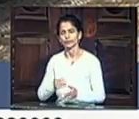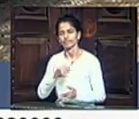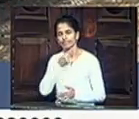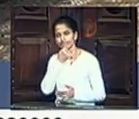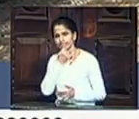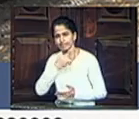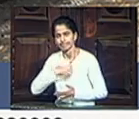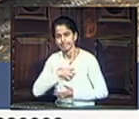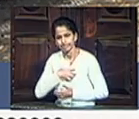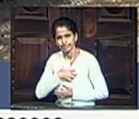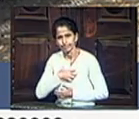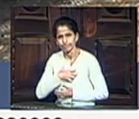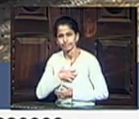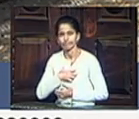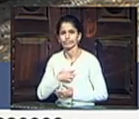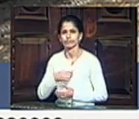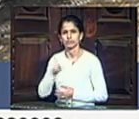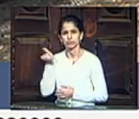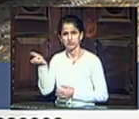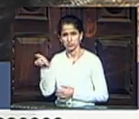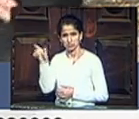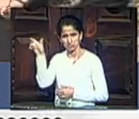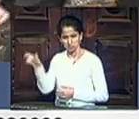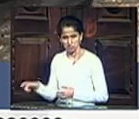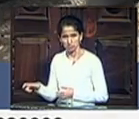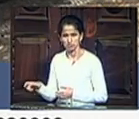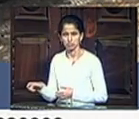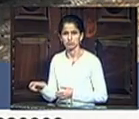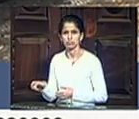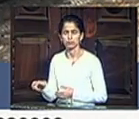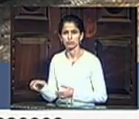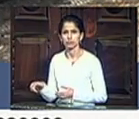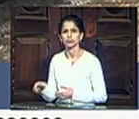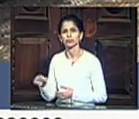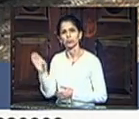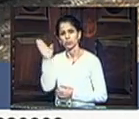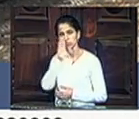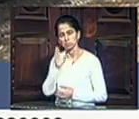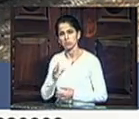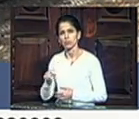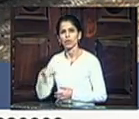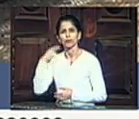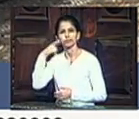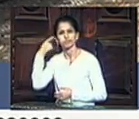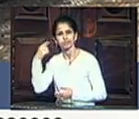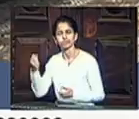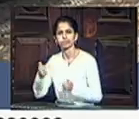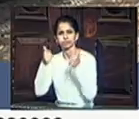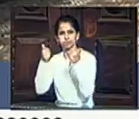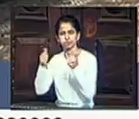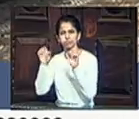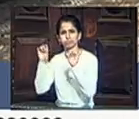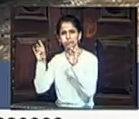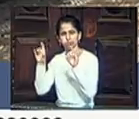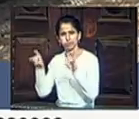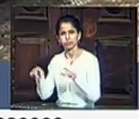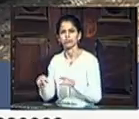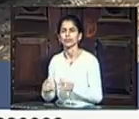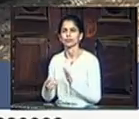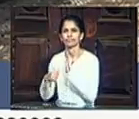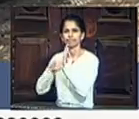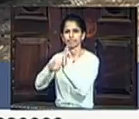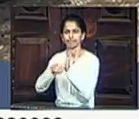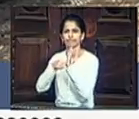muito. Modesto da Silveira foi um grande brasileiro, não foi só um grande advogado, um defensor